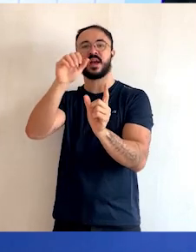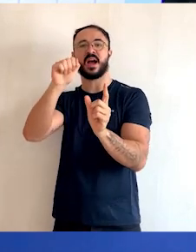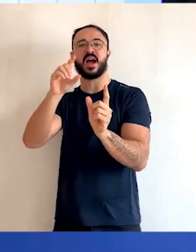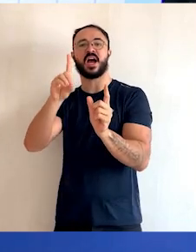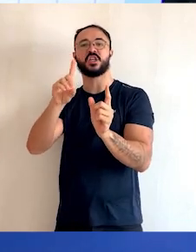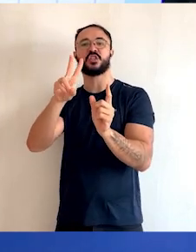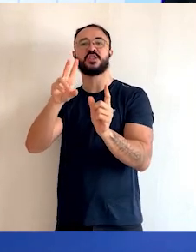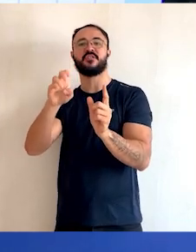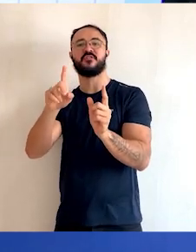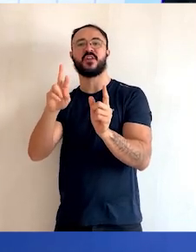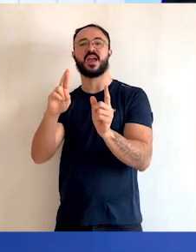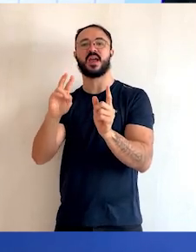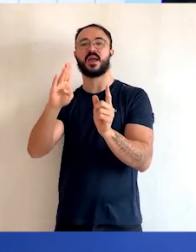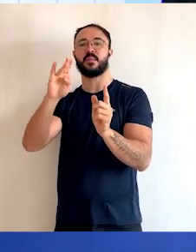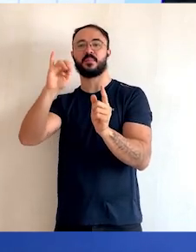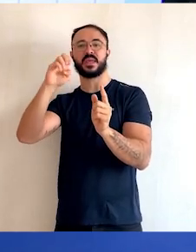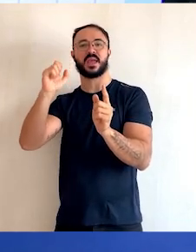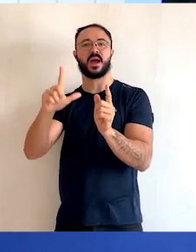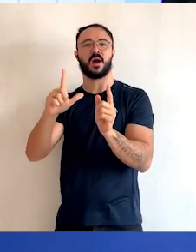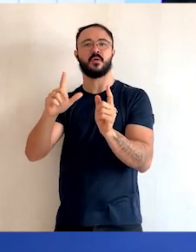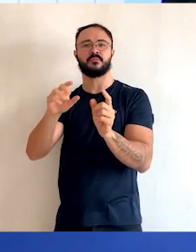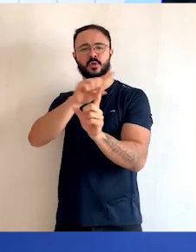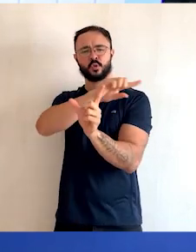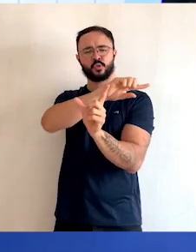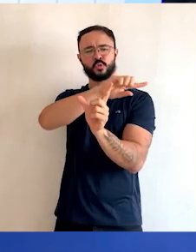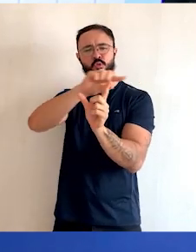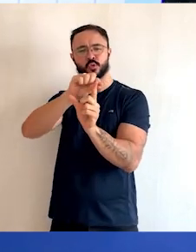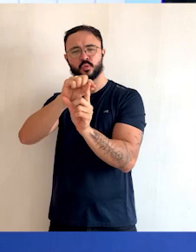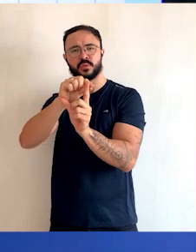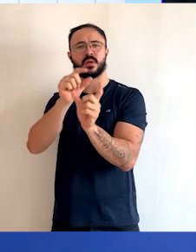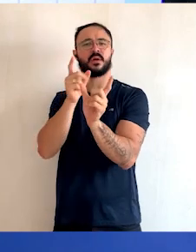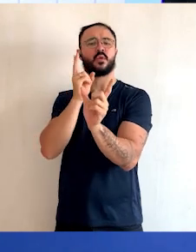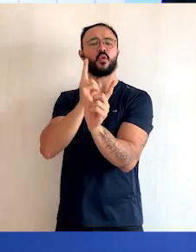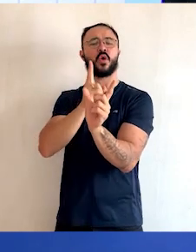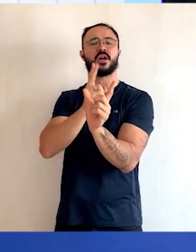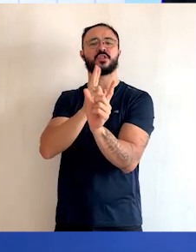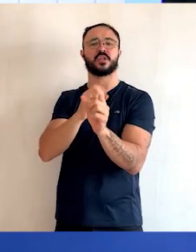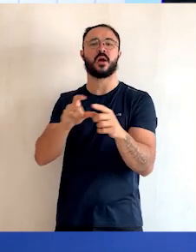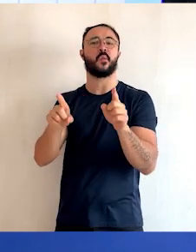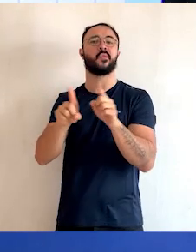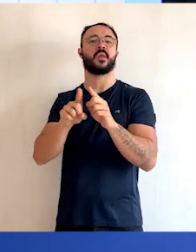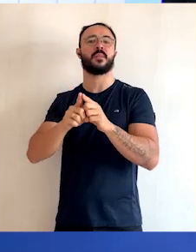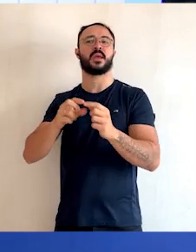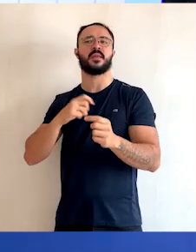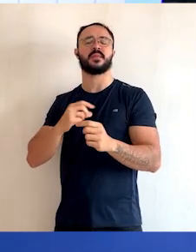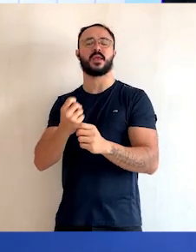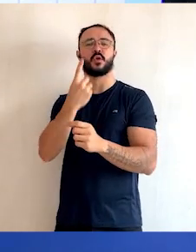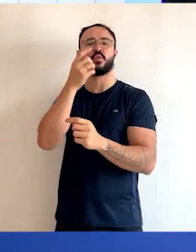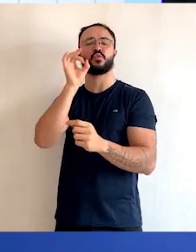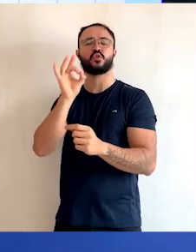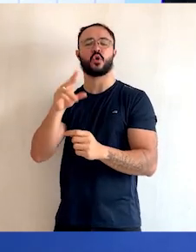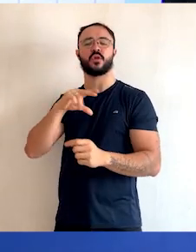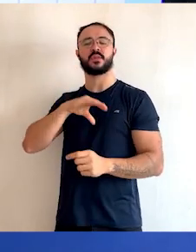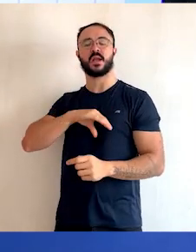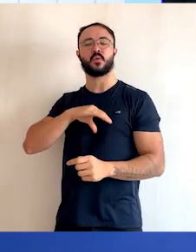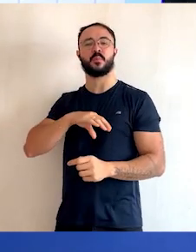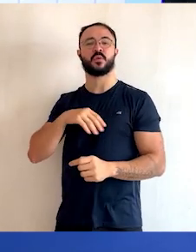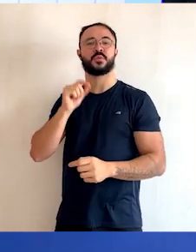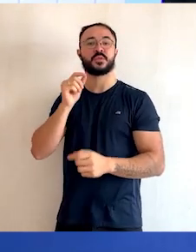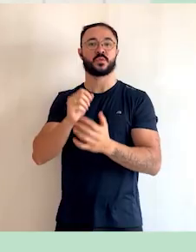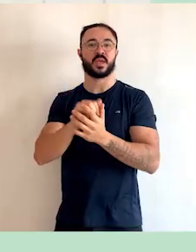formar advérbios. Há apenas um sufixo adverbial na língua portuguesa, que é o mente. Temos aqui alguns